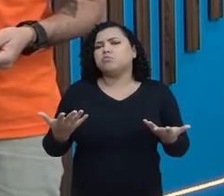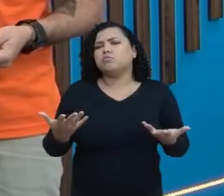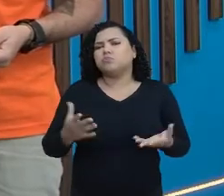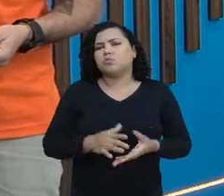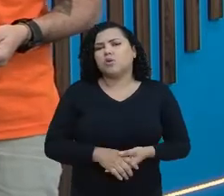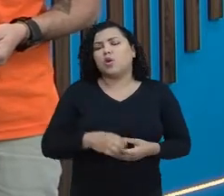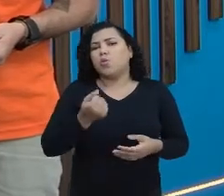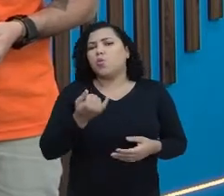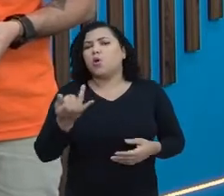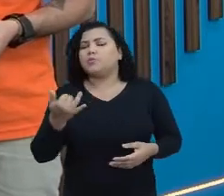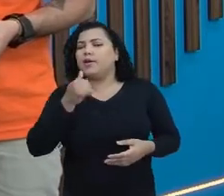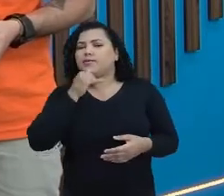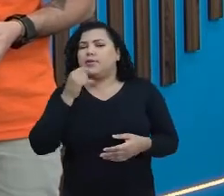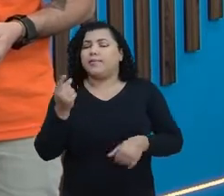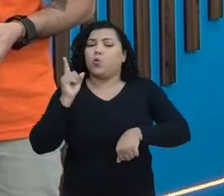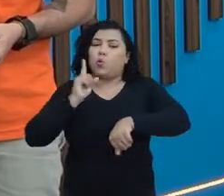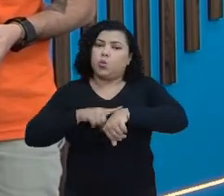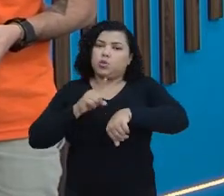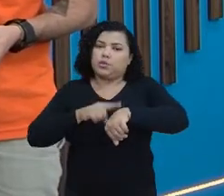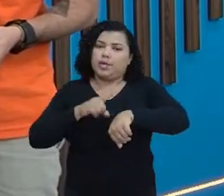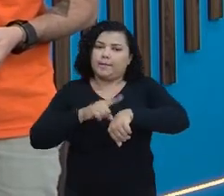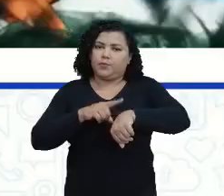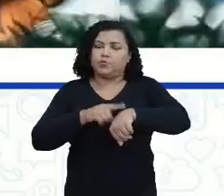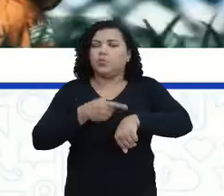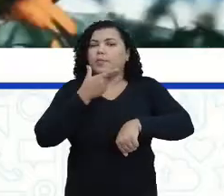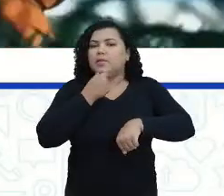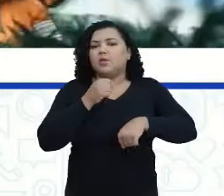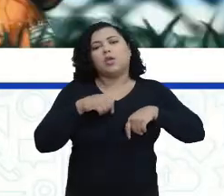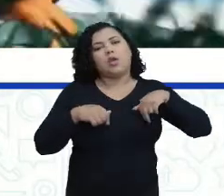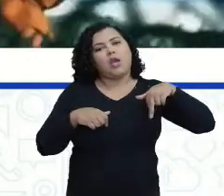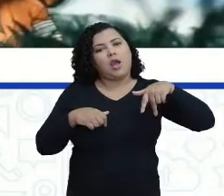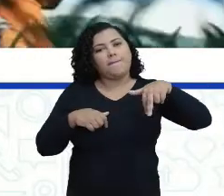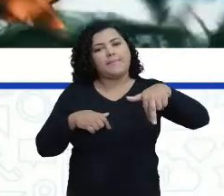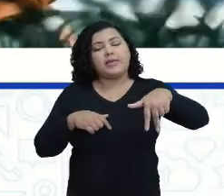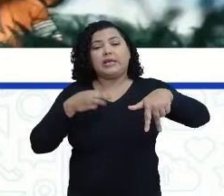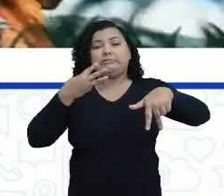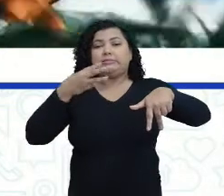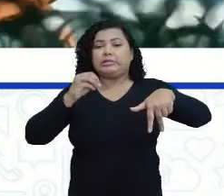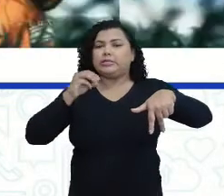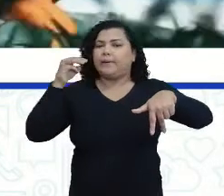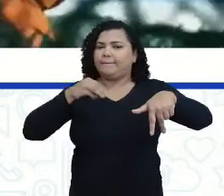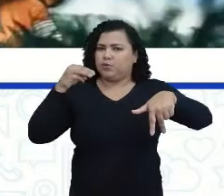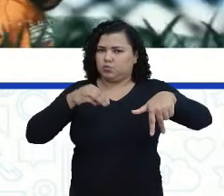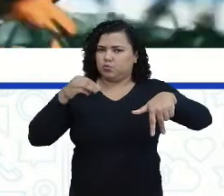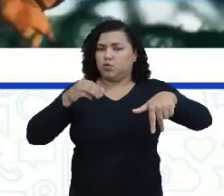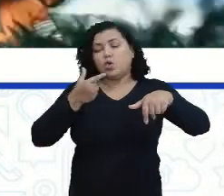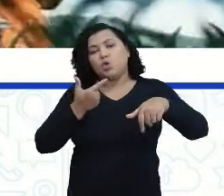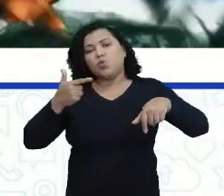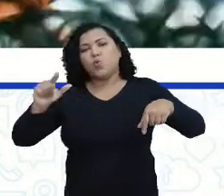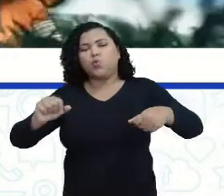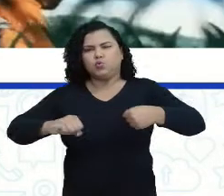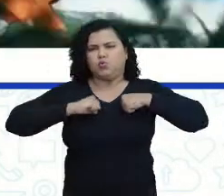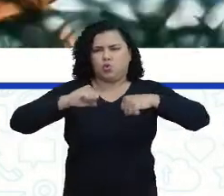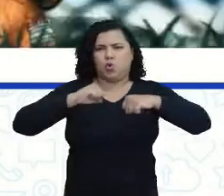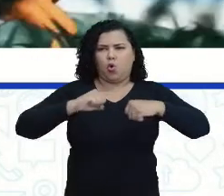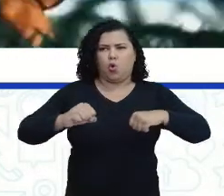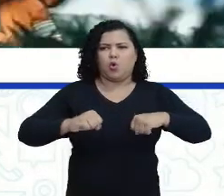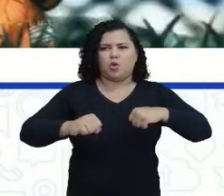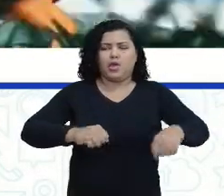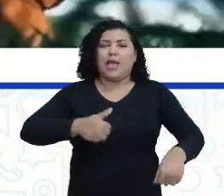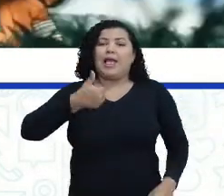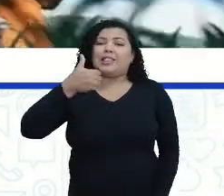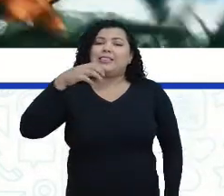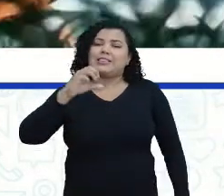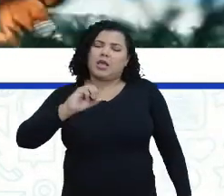observe que o tempo daquele garoto caminhando é 30, a velocidade dele é 3, esse garoto correndo, a velocidade dele é 9 km